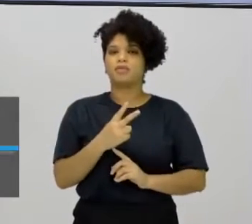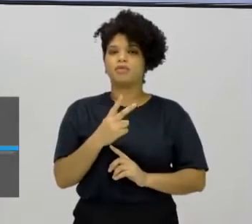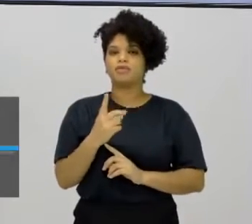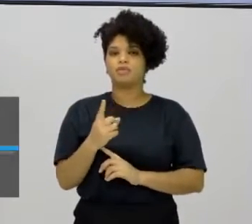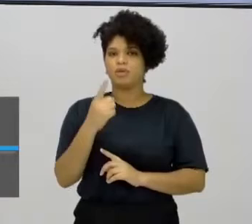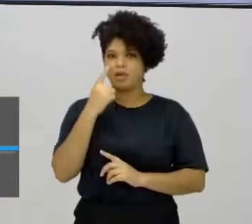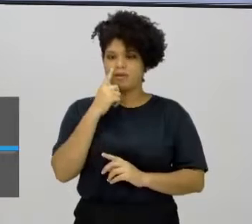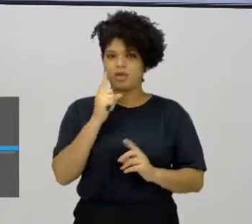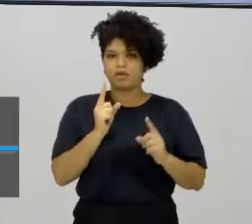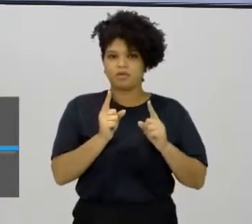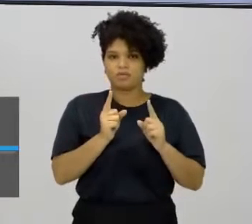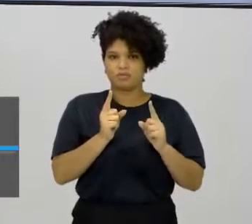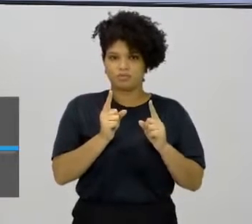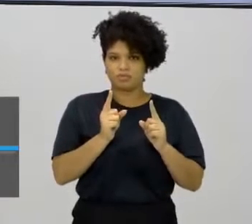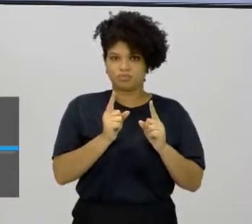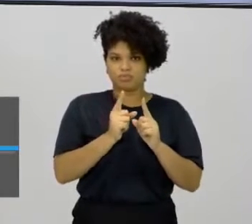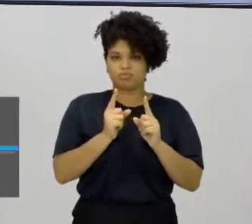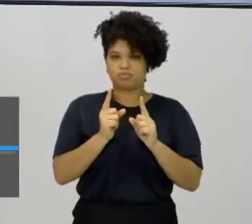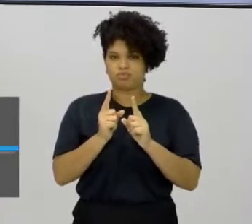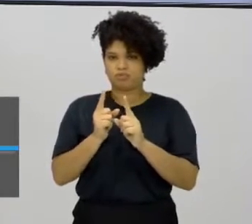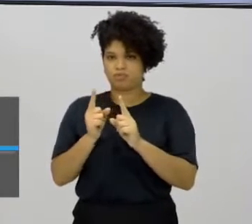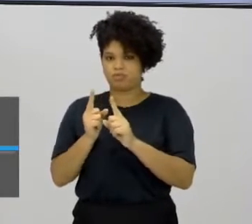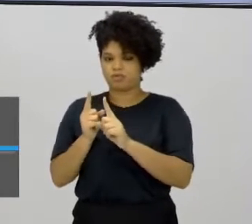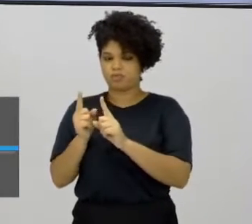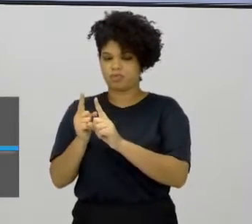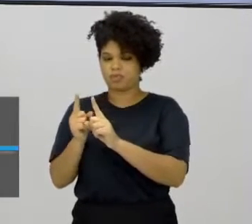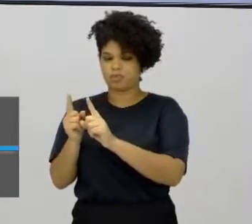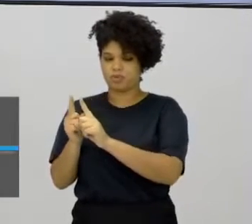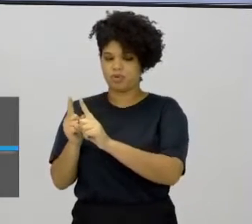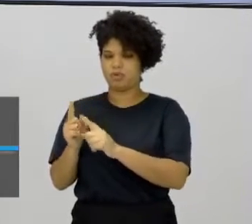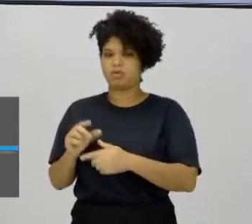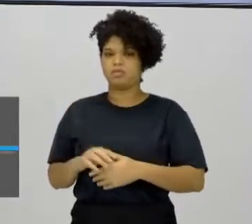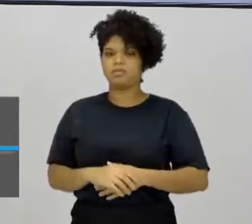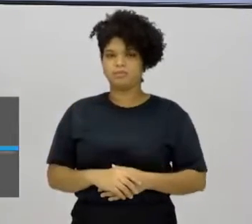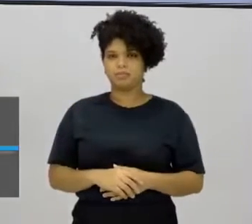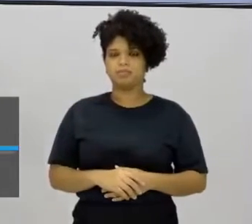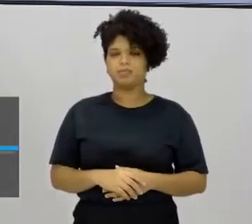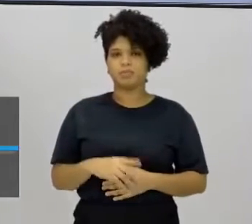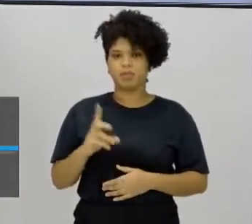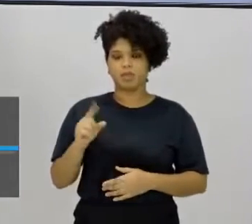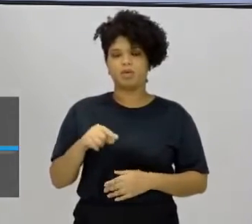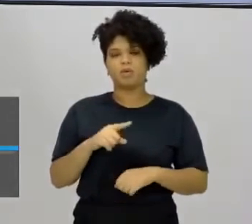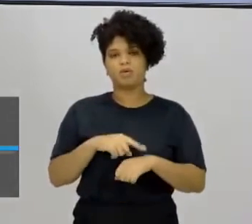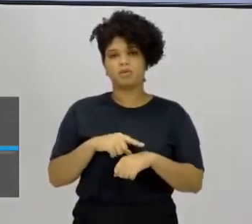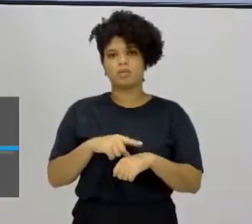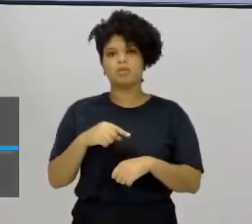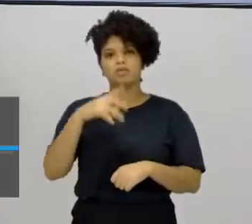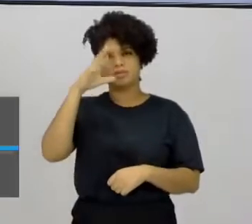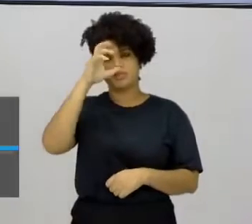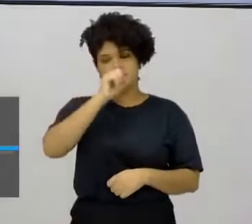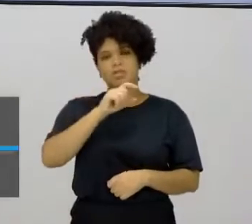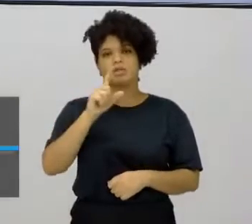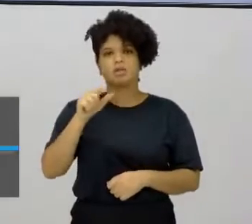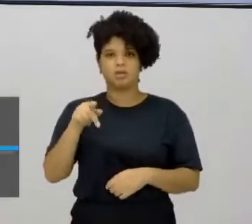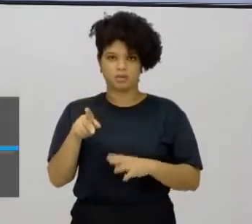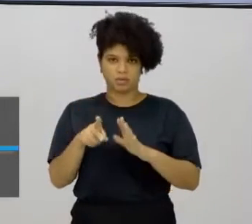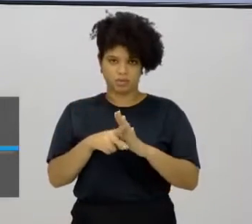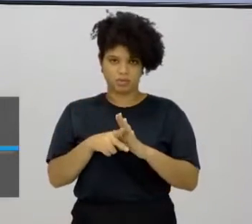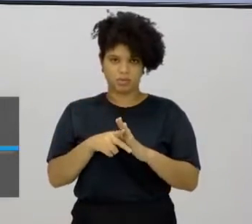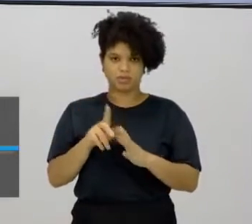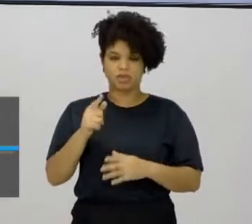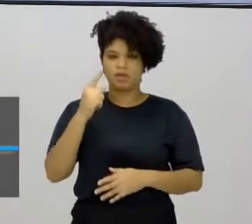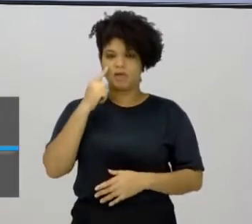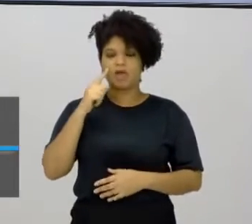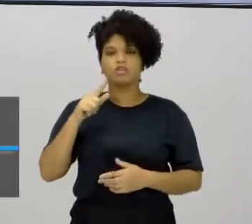mais é o que você falou, encurtando, né, o espaço e o tempo, né? Isso aí a gente aprende muito em geografia, principalmente quando a gente